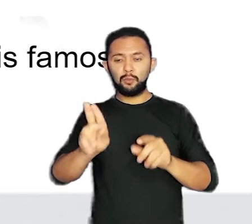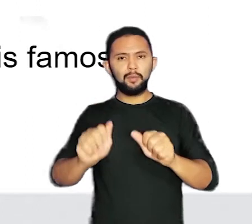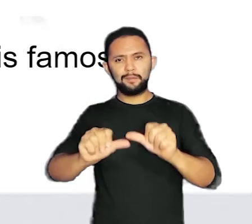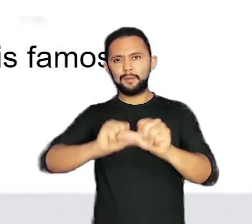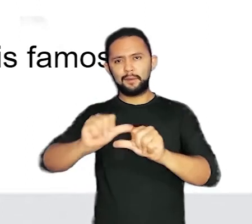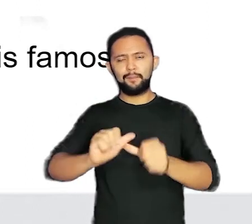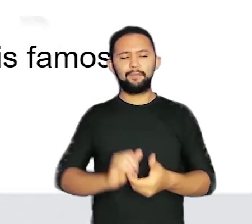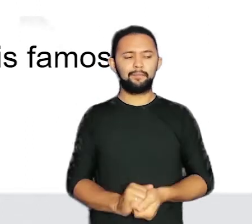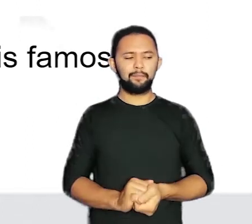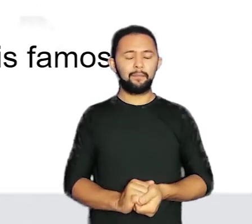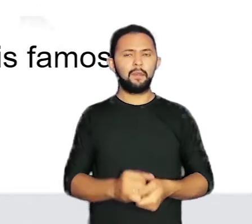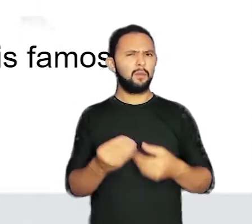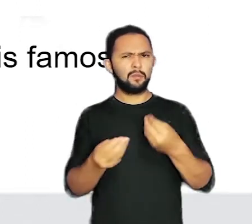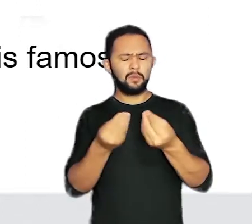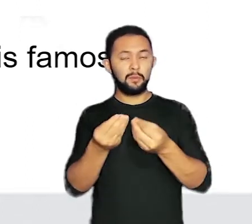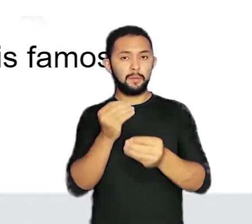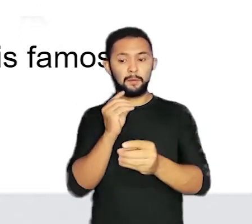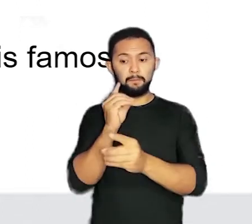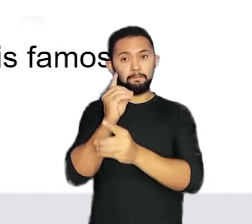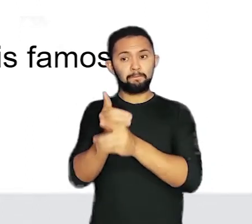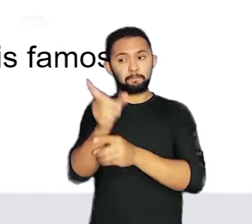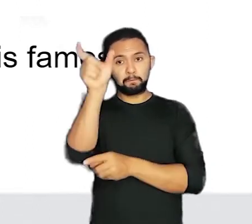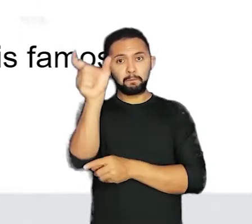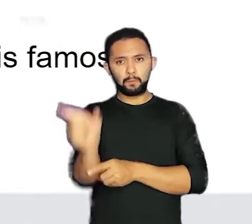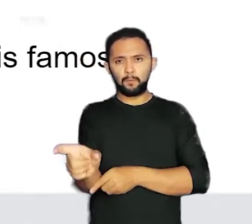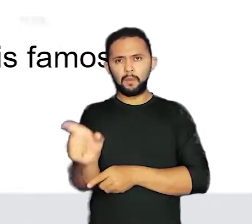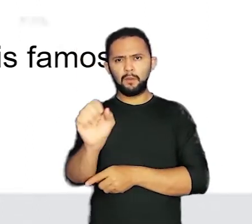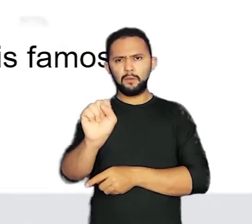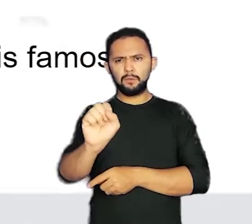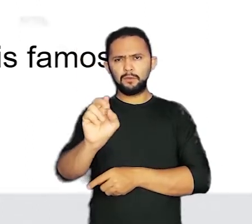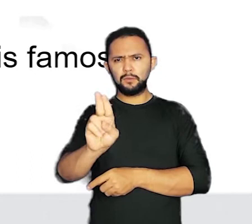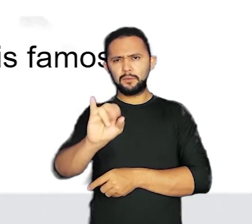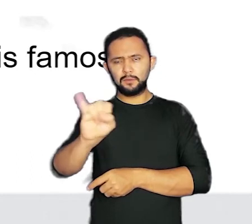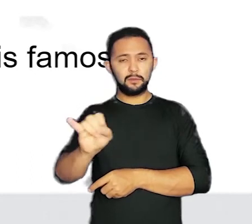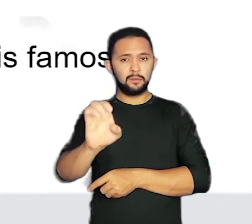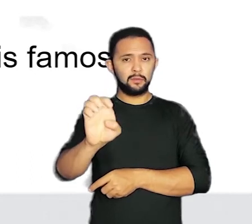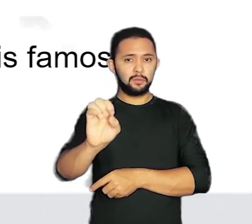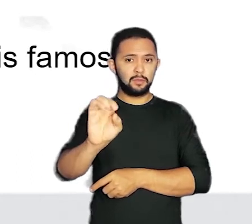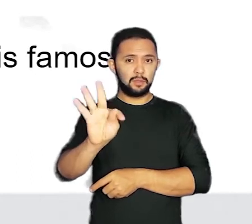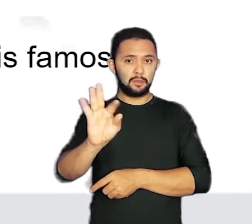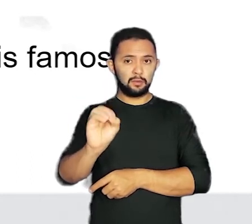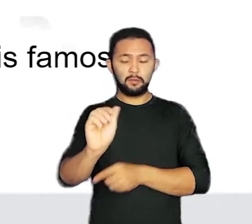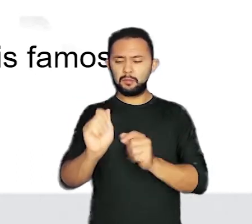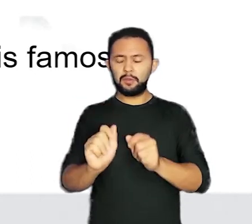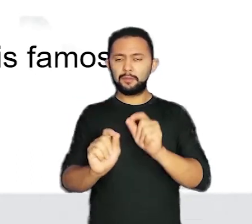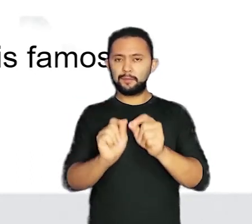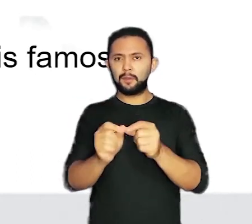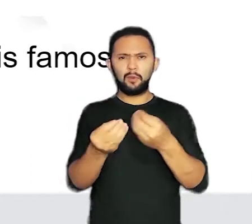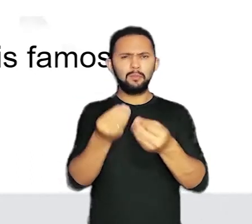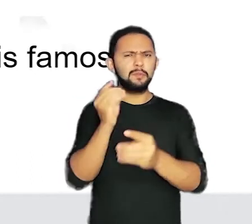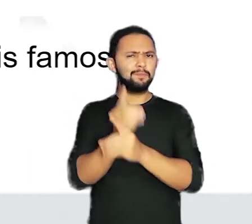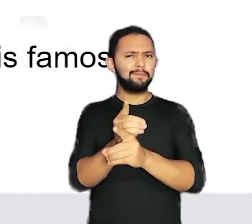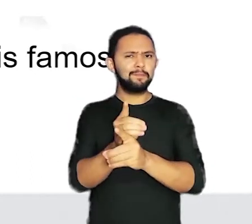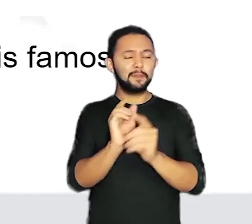nomenclaturas. Por fim, como é que nós vamos identificar esse sujeito? Então, sobre o sujeito é possível afirmar algumas